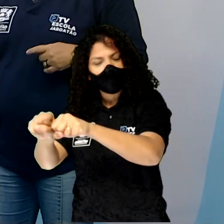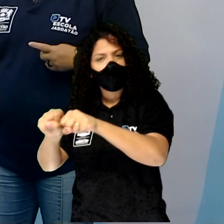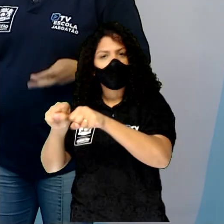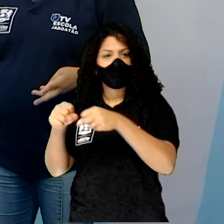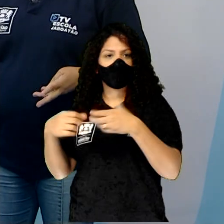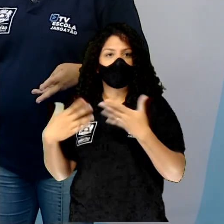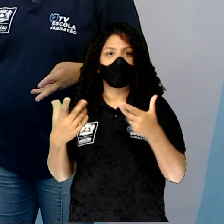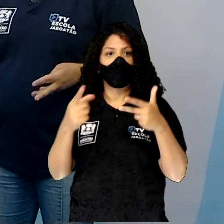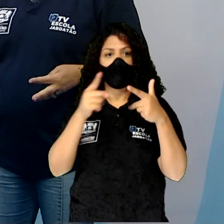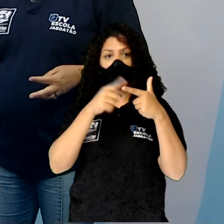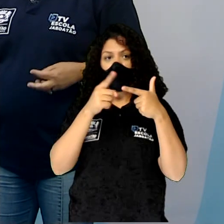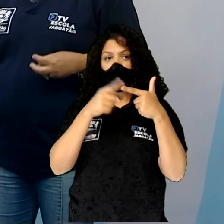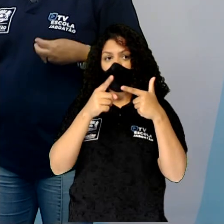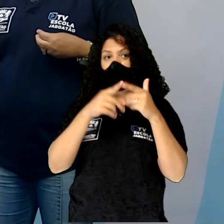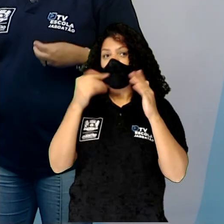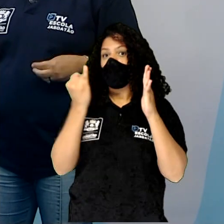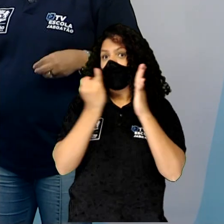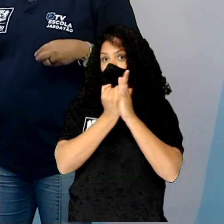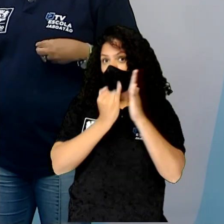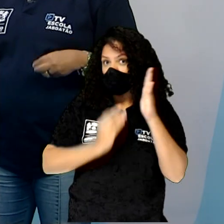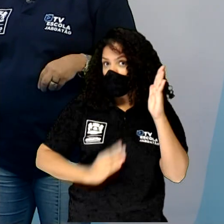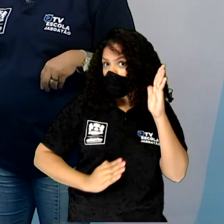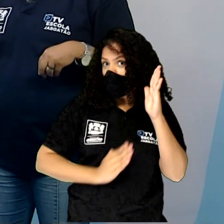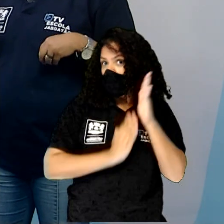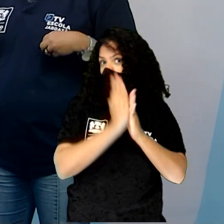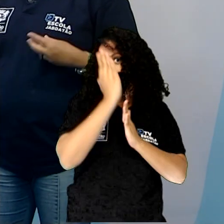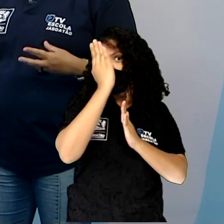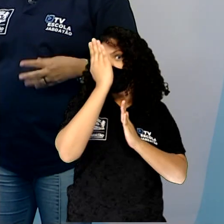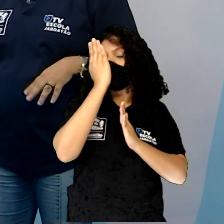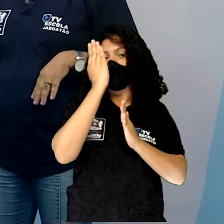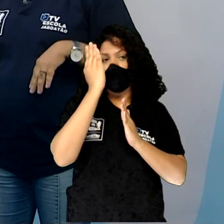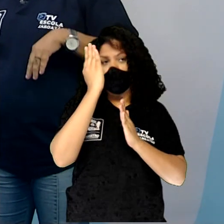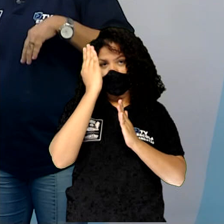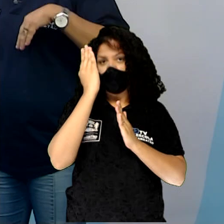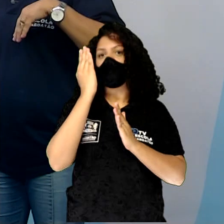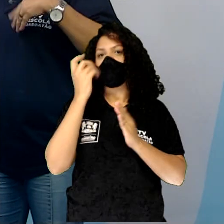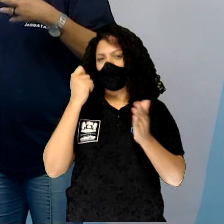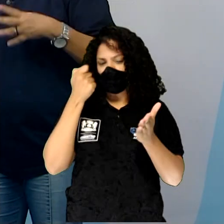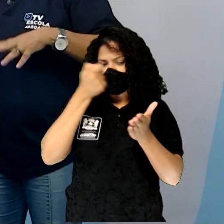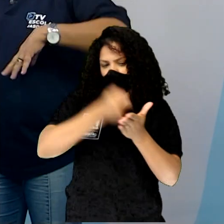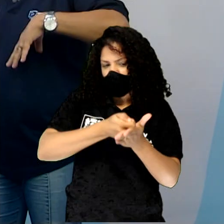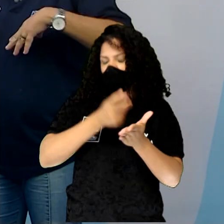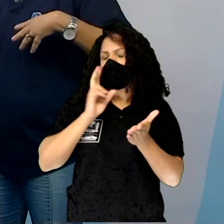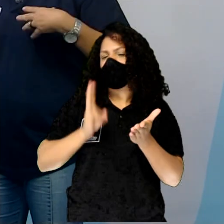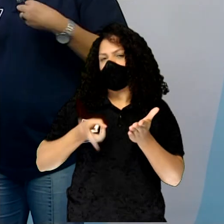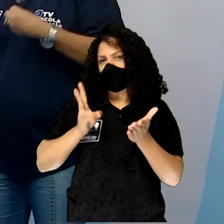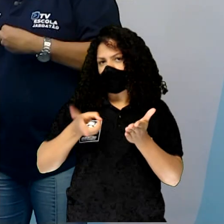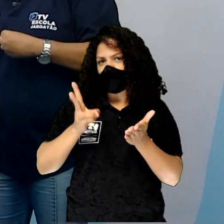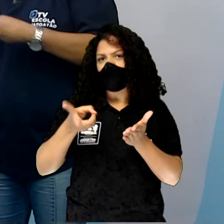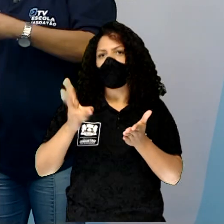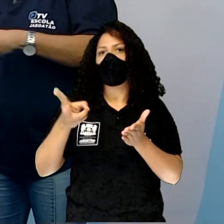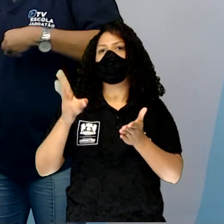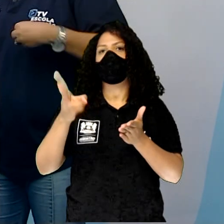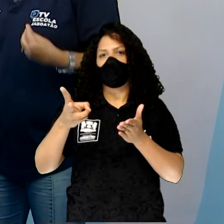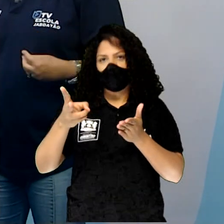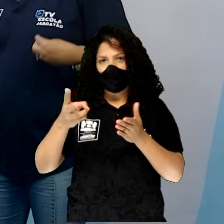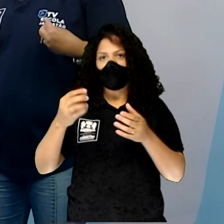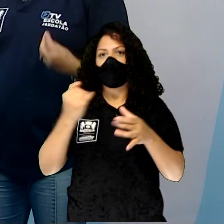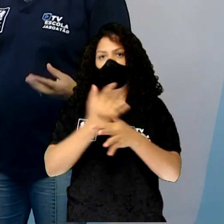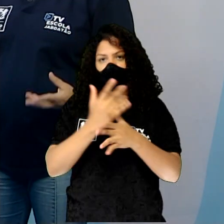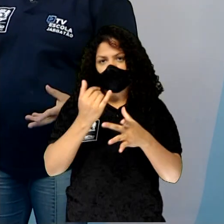Altos impostos, né? Os colonos sempre pagavam imposto para que a metrópole pudesse